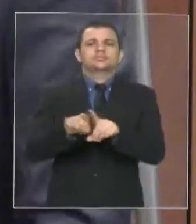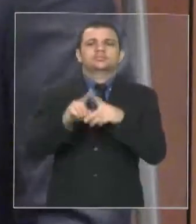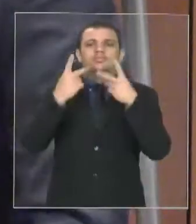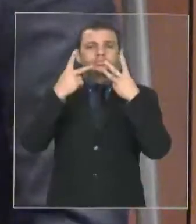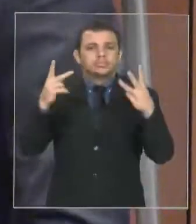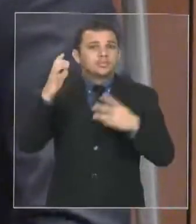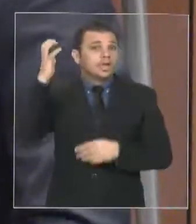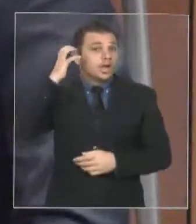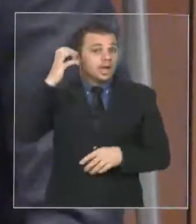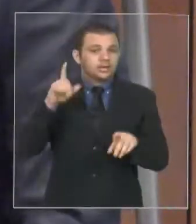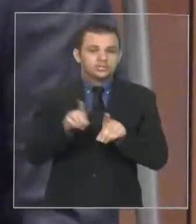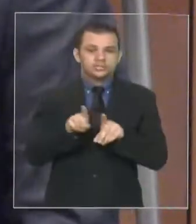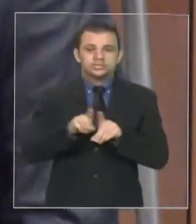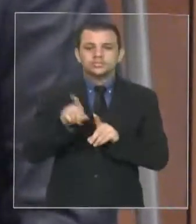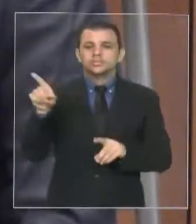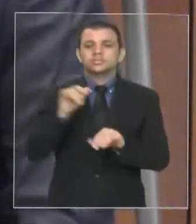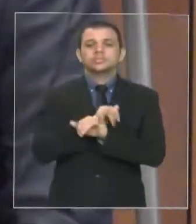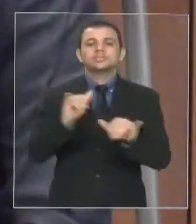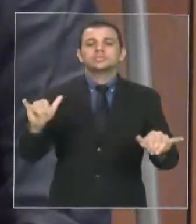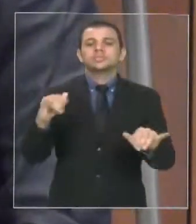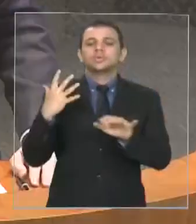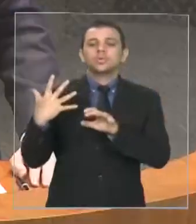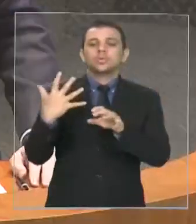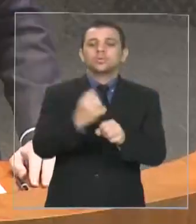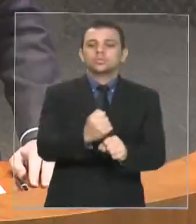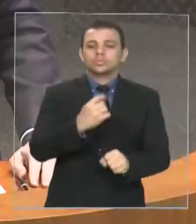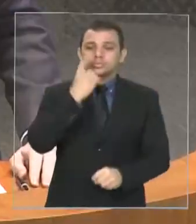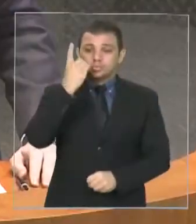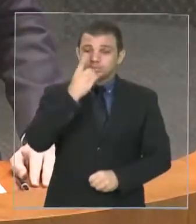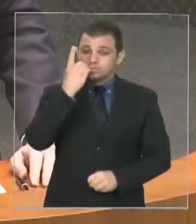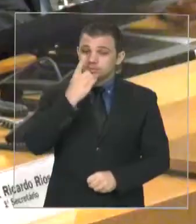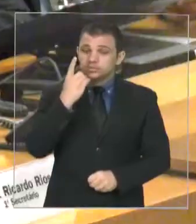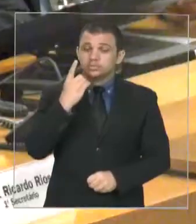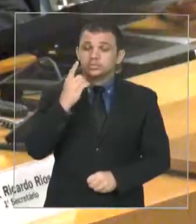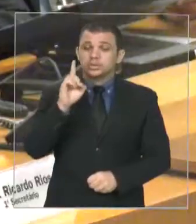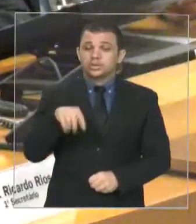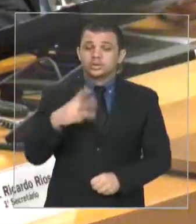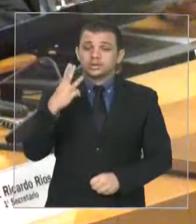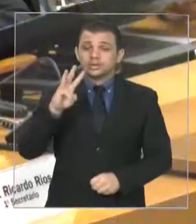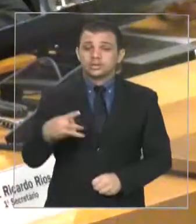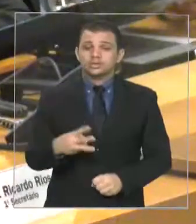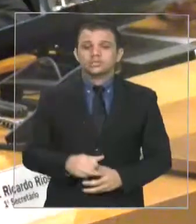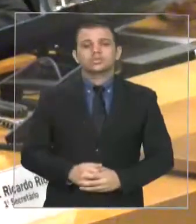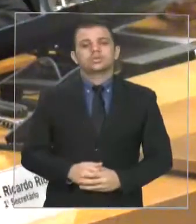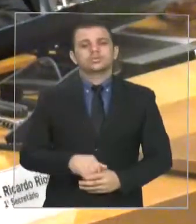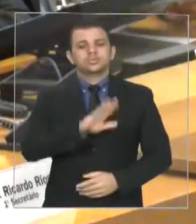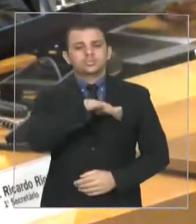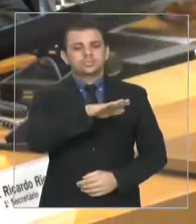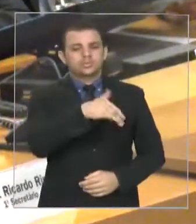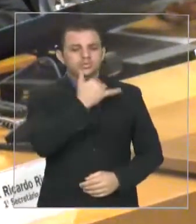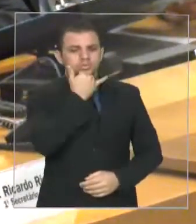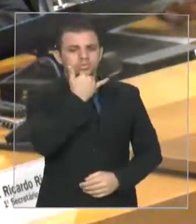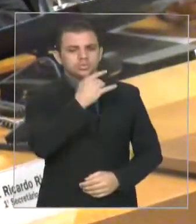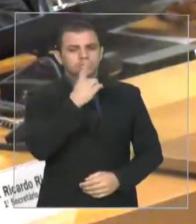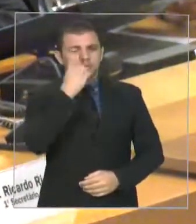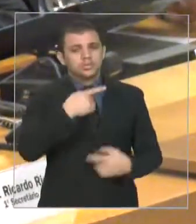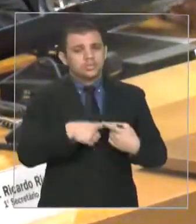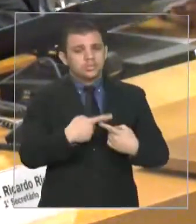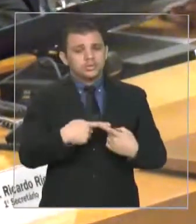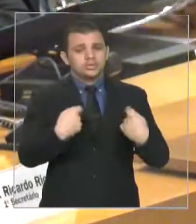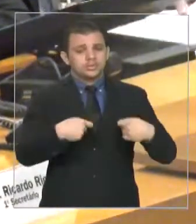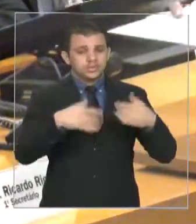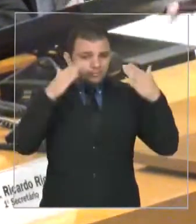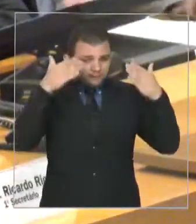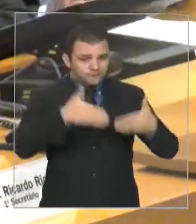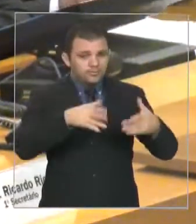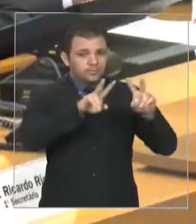3 mil policiais. Desculpa, Vossa Excelência, tem que falar sobre caminhamento. Eu peço desculpa, Vossa Excelência,